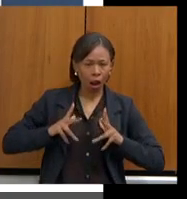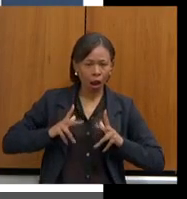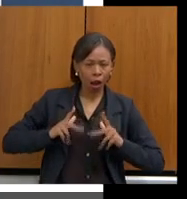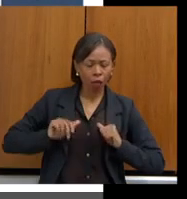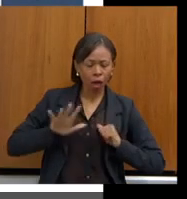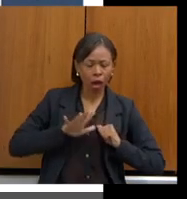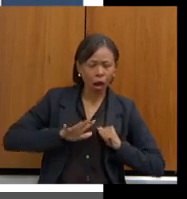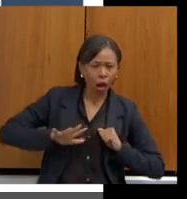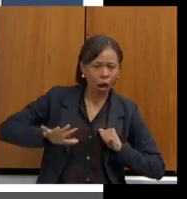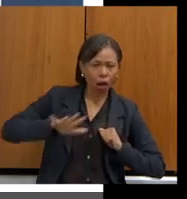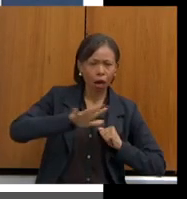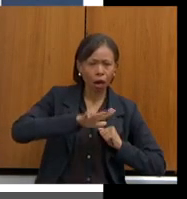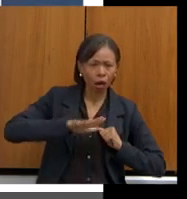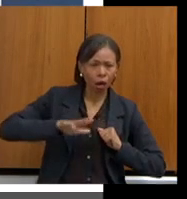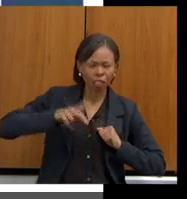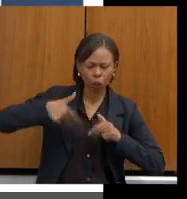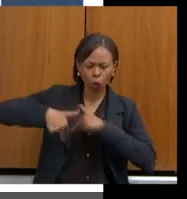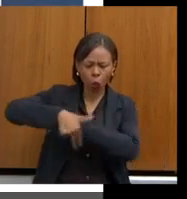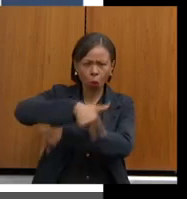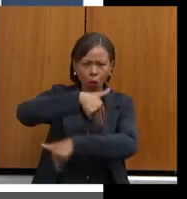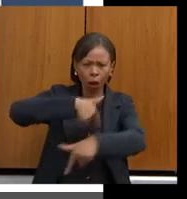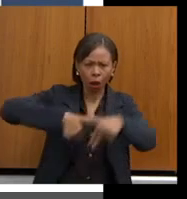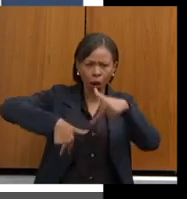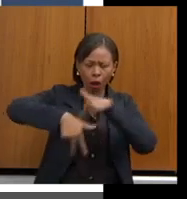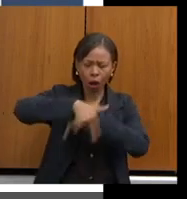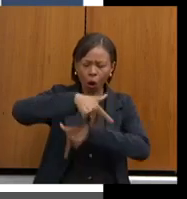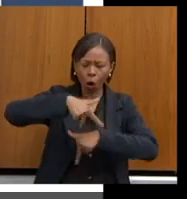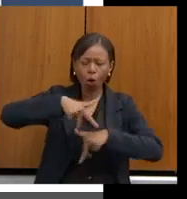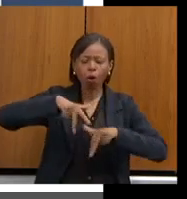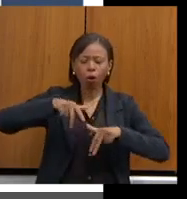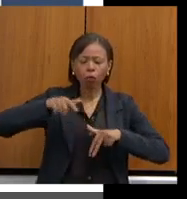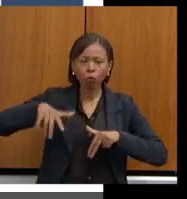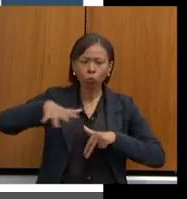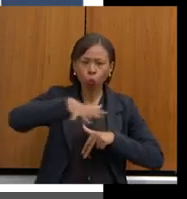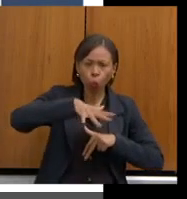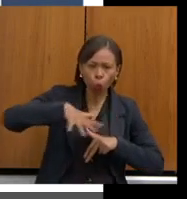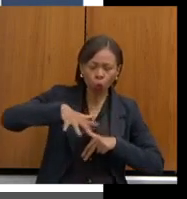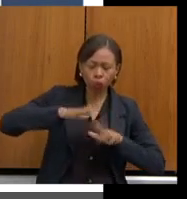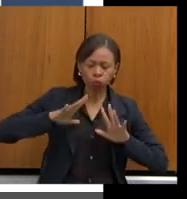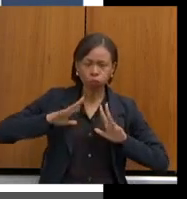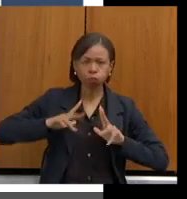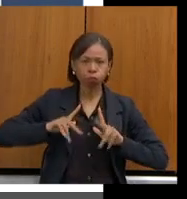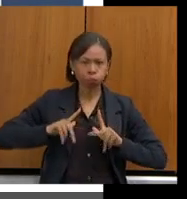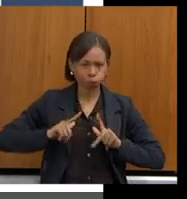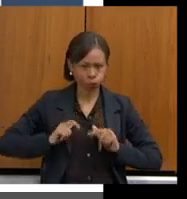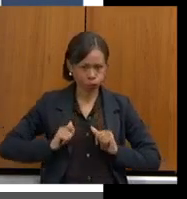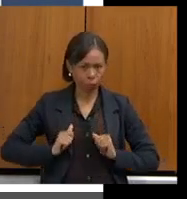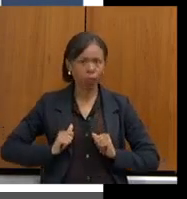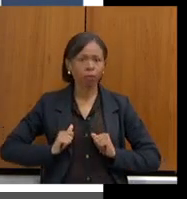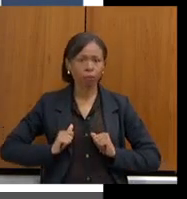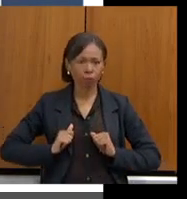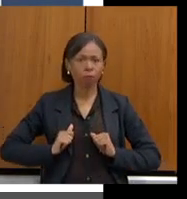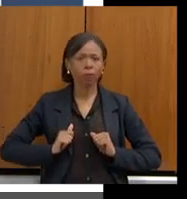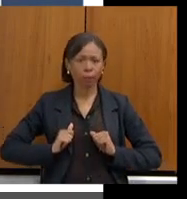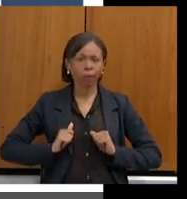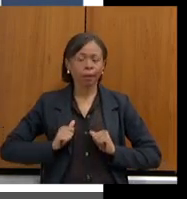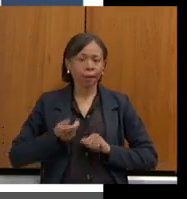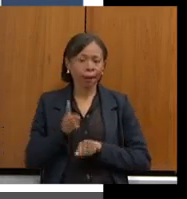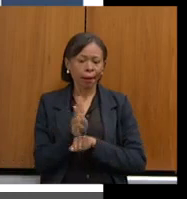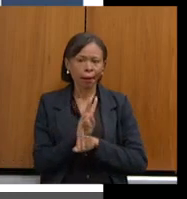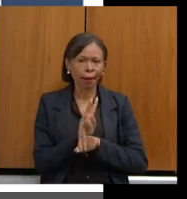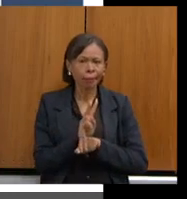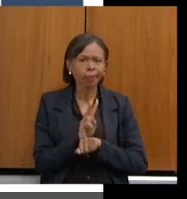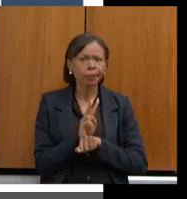essas que foram desenvolvidas pelas defesas civis junto as defesas civis municipais agentes de endemias